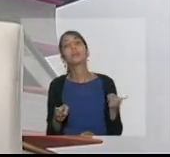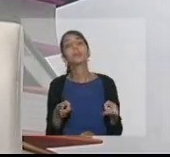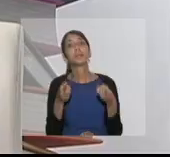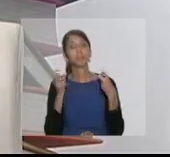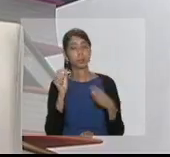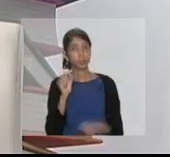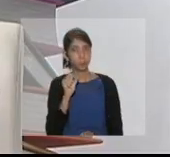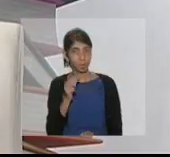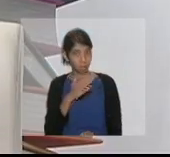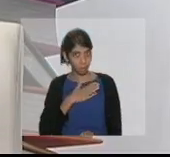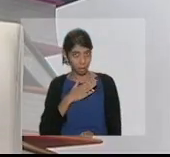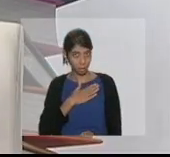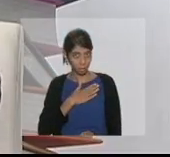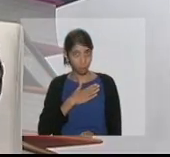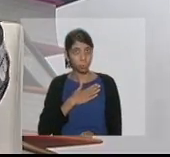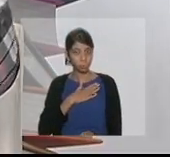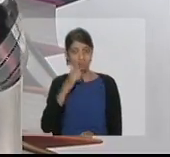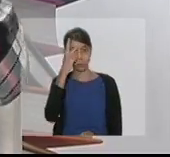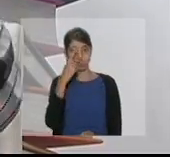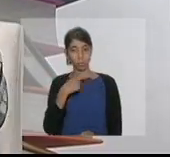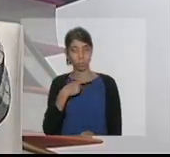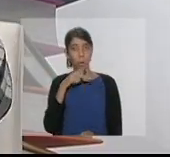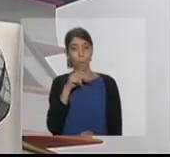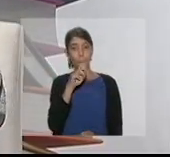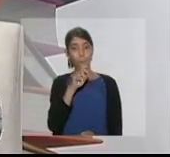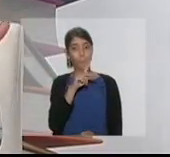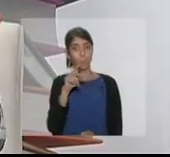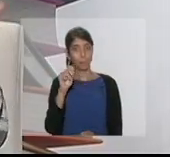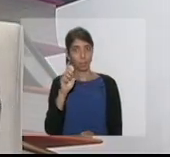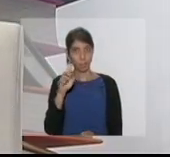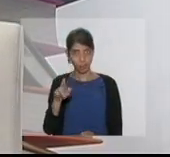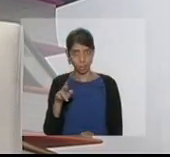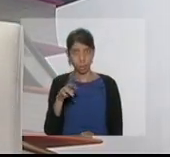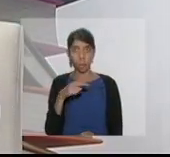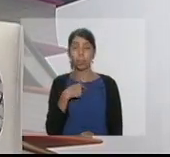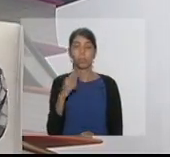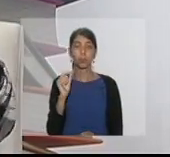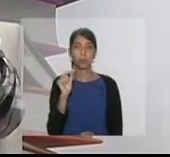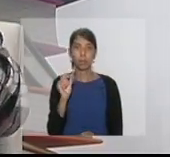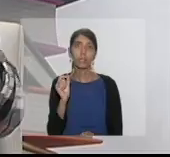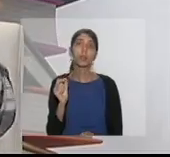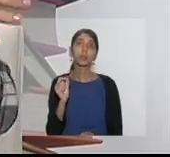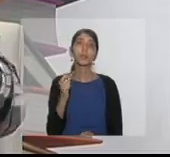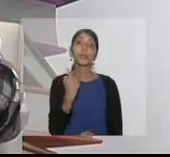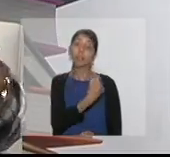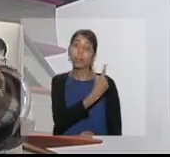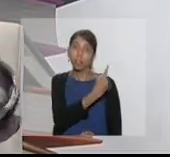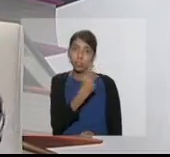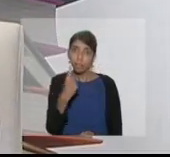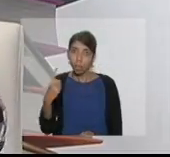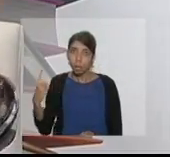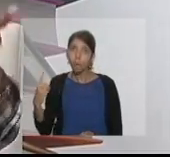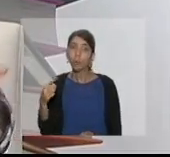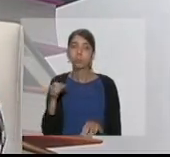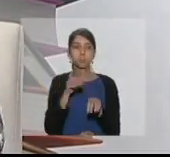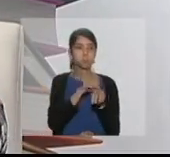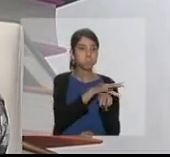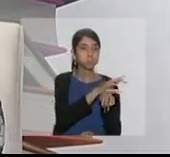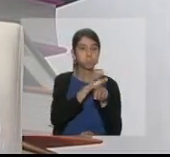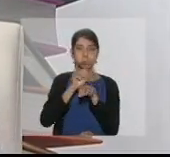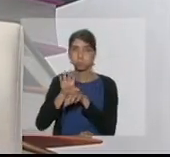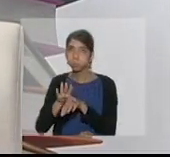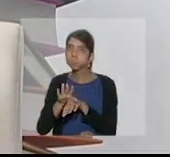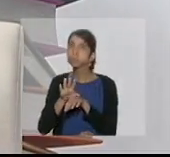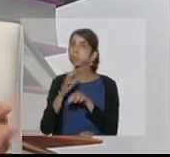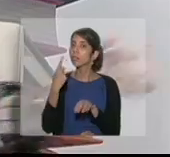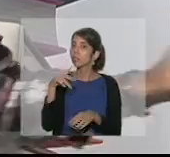seguinte, a Pepe, pelo amor de Deus, não que isso seja verdade, eu gosto muito de frisar isso, porque cada um passa a mensagem da forma que